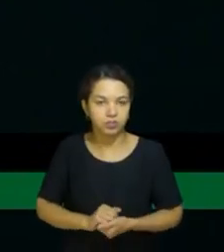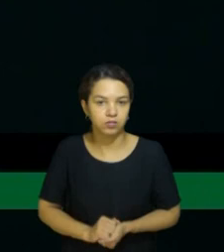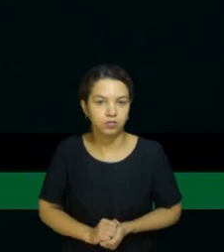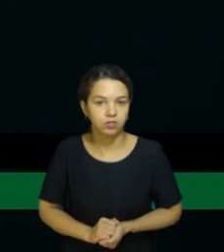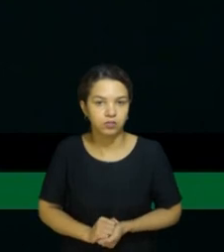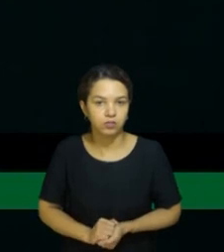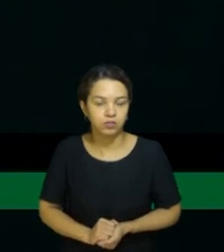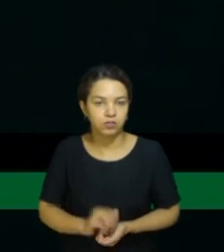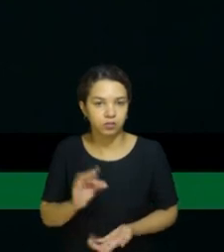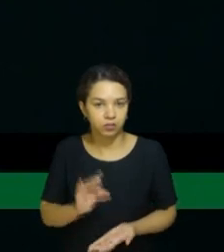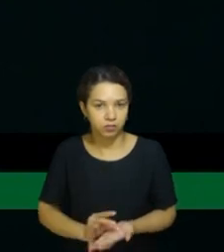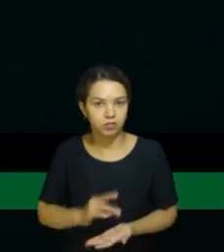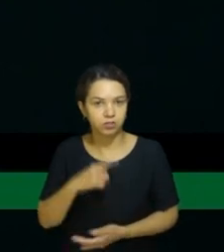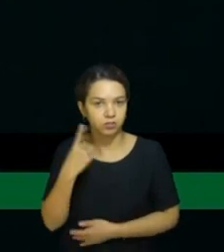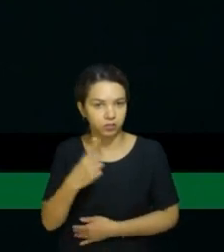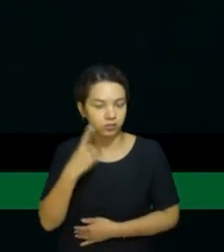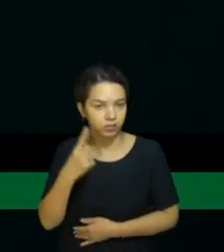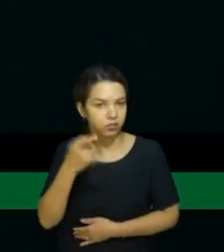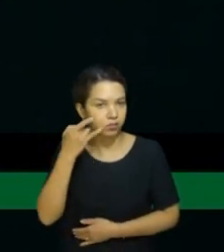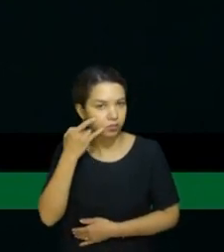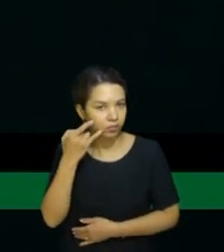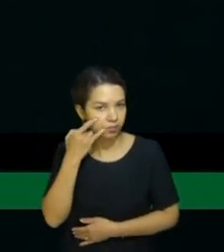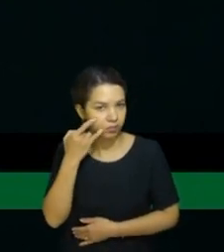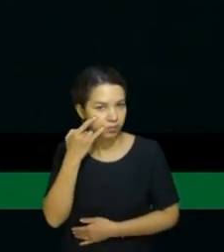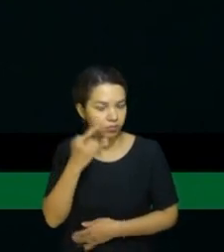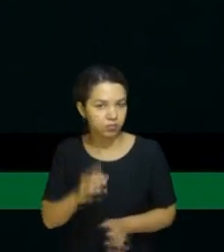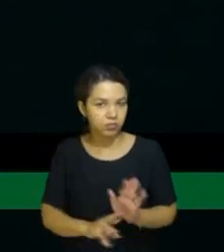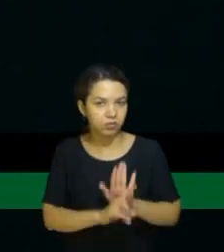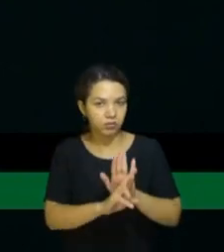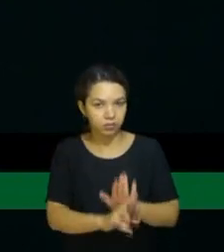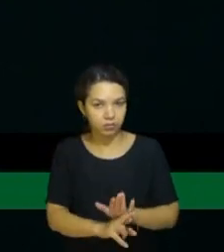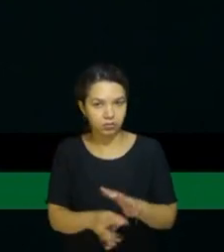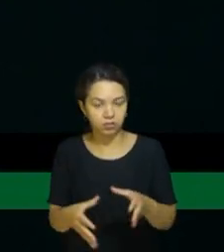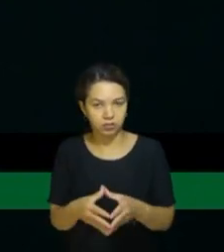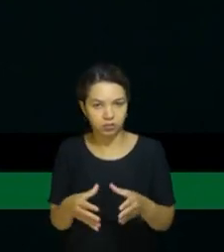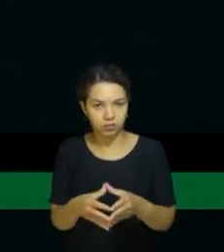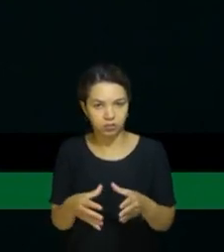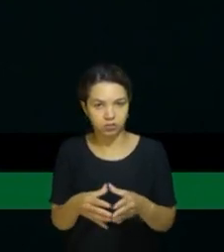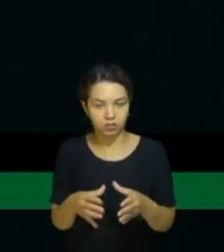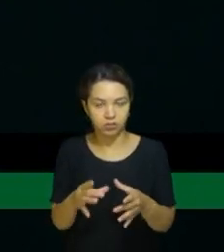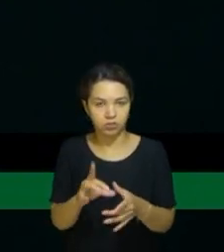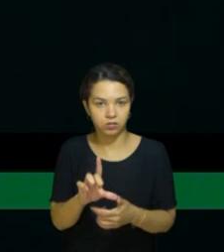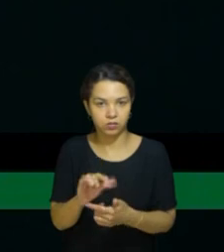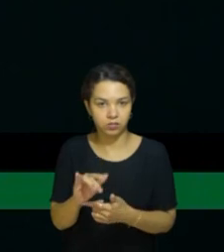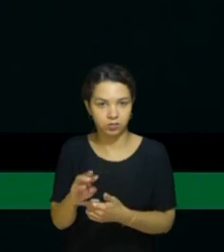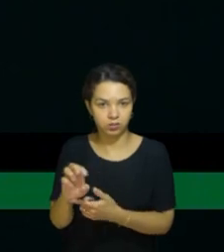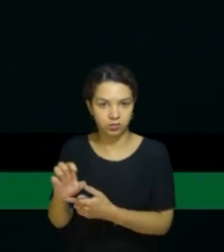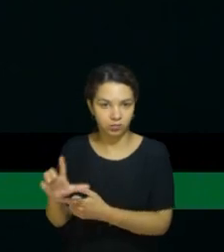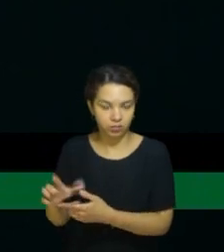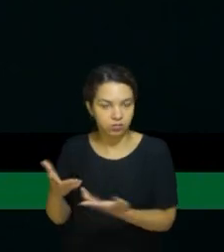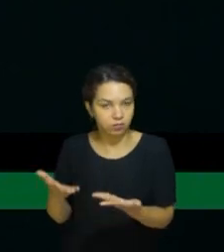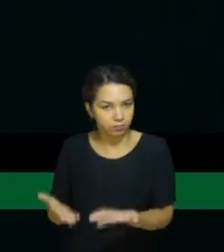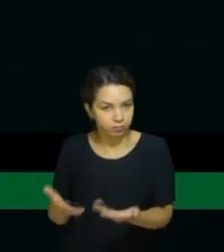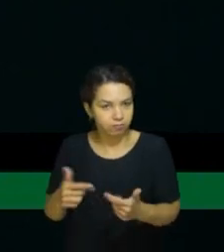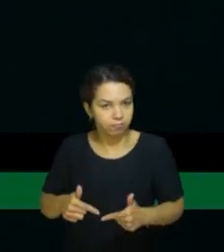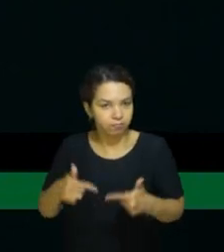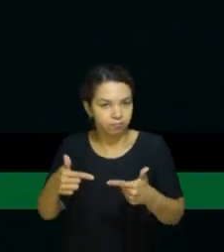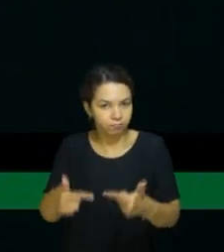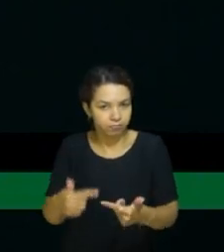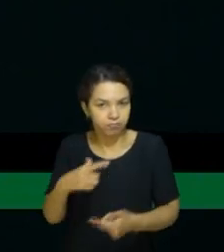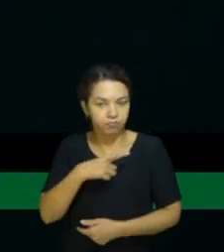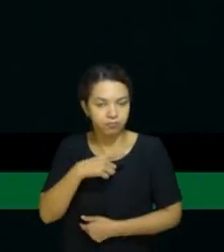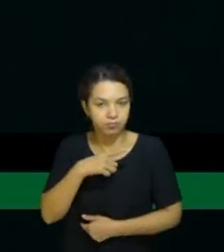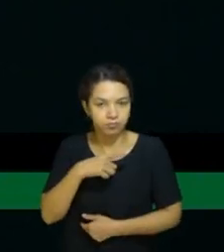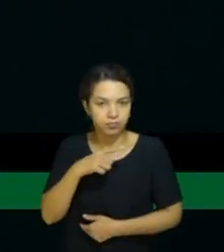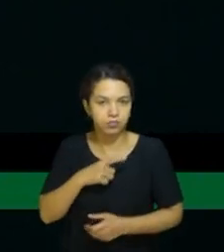confesso Deputado Mauro de Nadal que nome do meu partido partido Liberal vossa excelência Teve uma grande Ina e